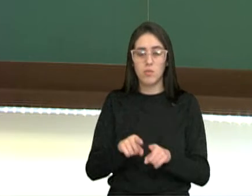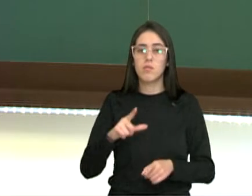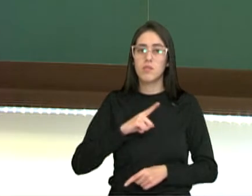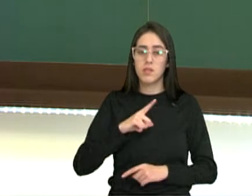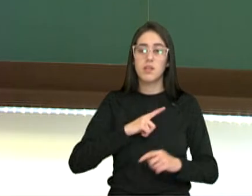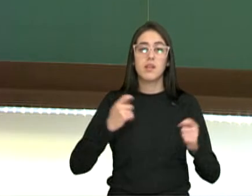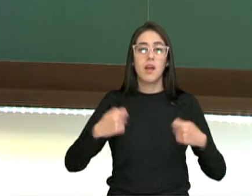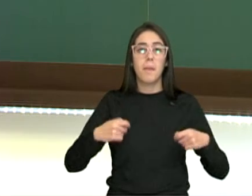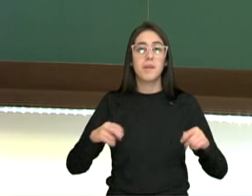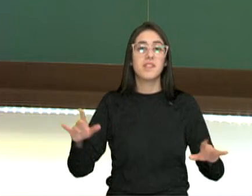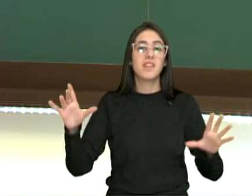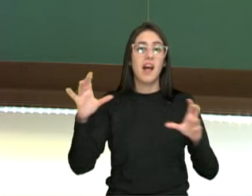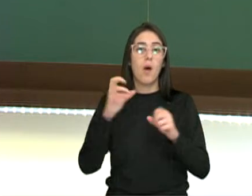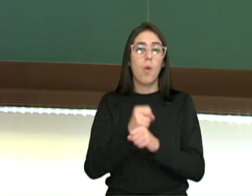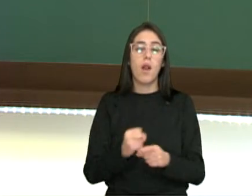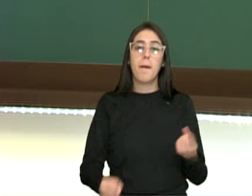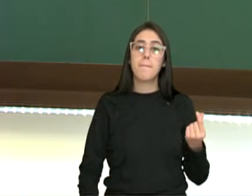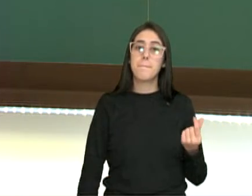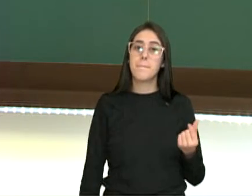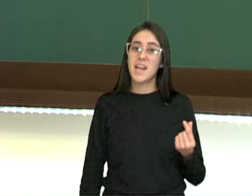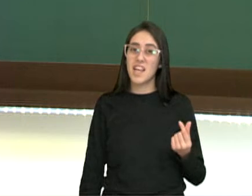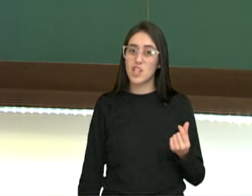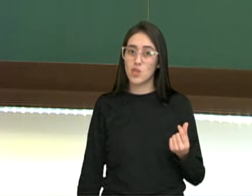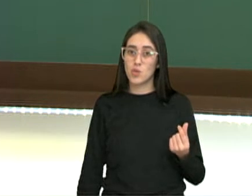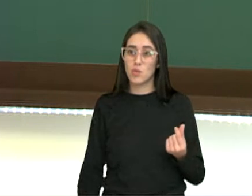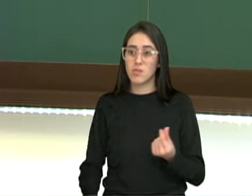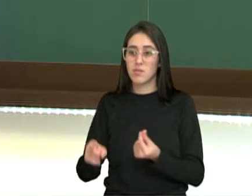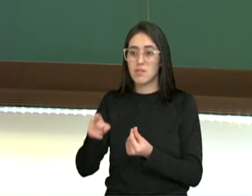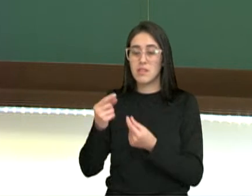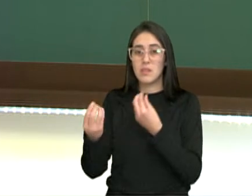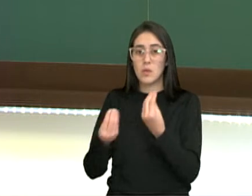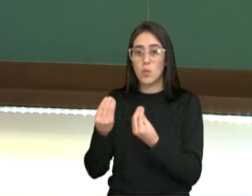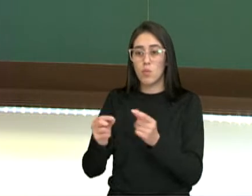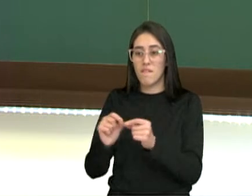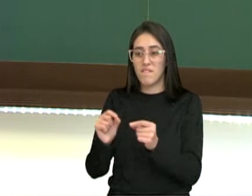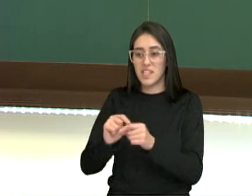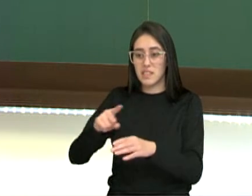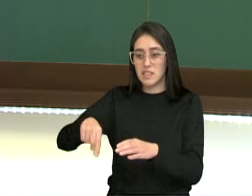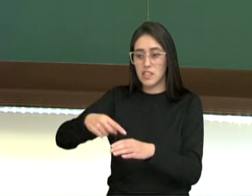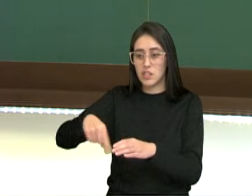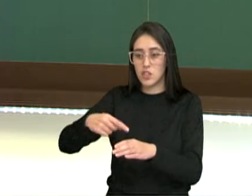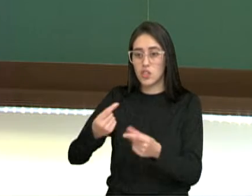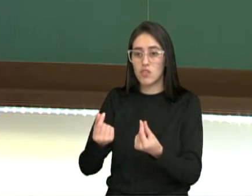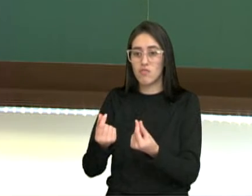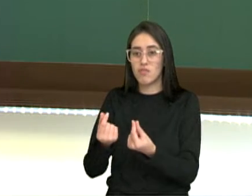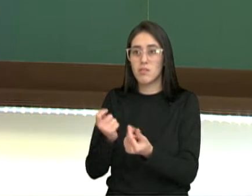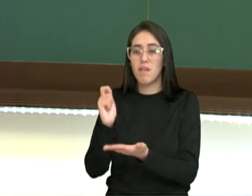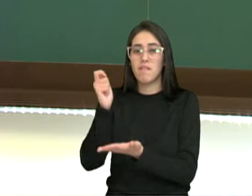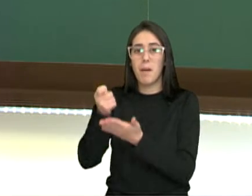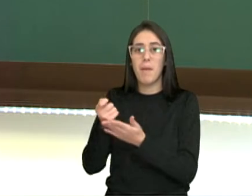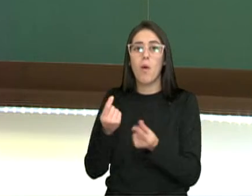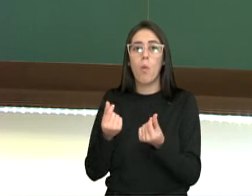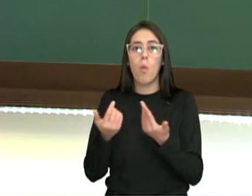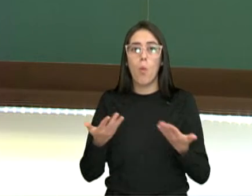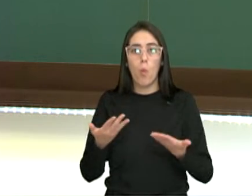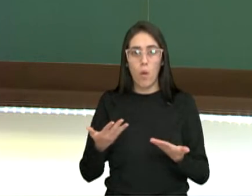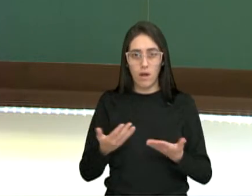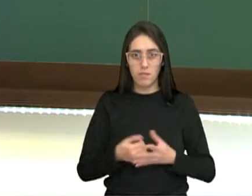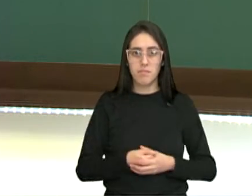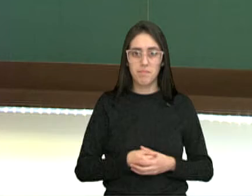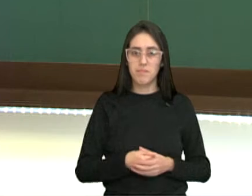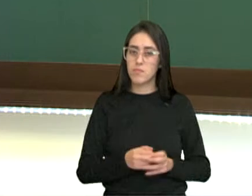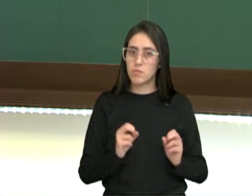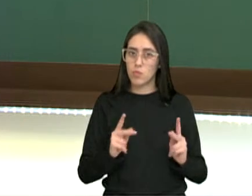que calcular o preço de custo, baseado no quê? Num produto, baseado, né, nos gastos desse